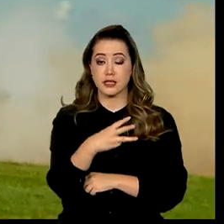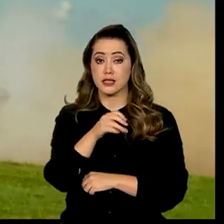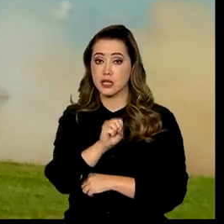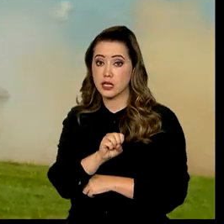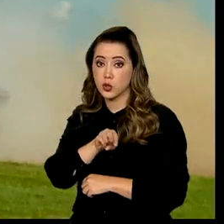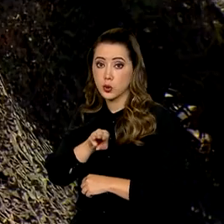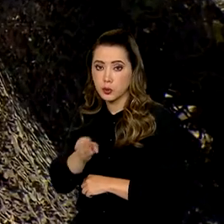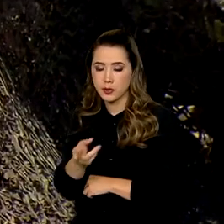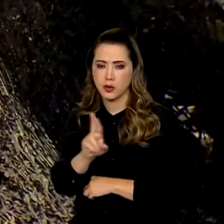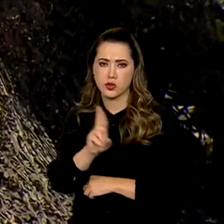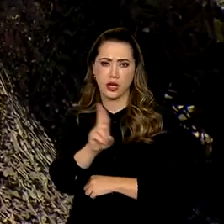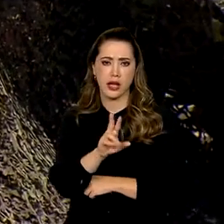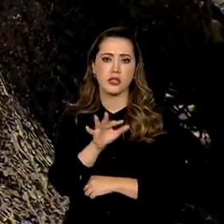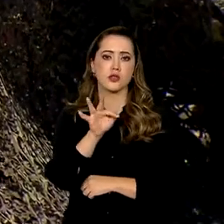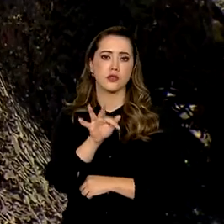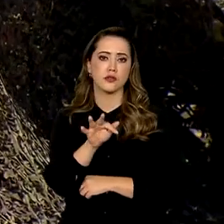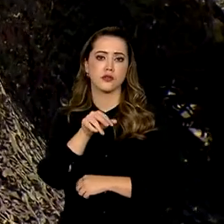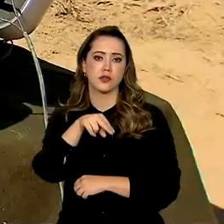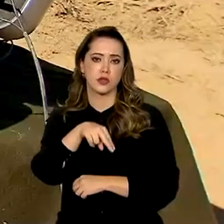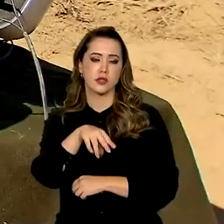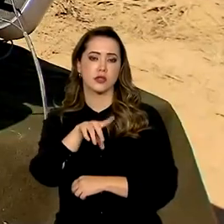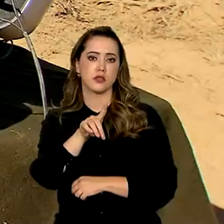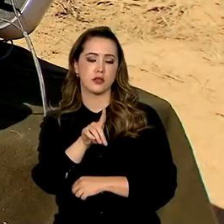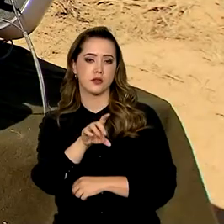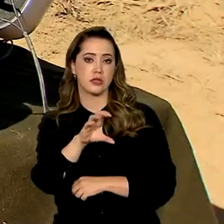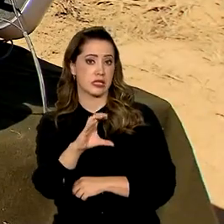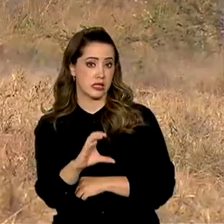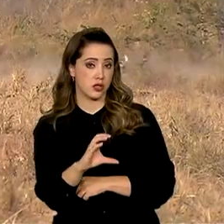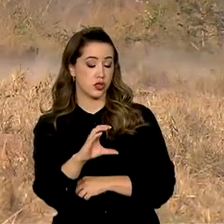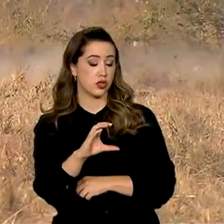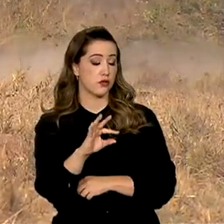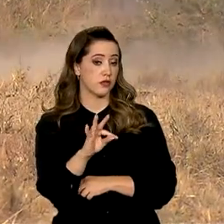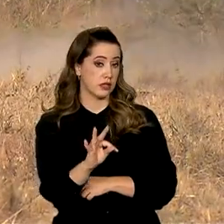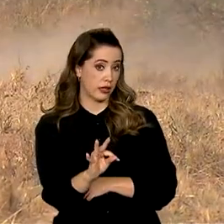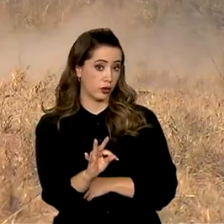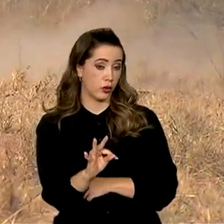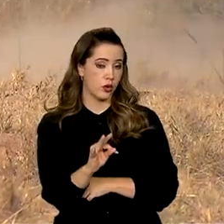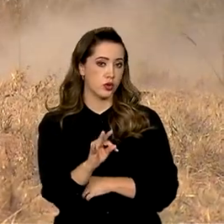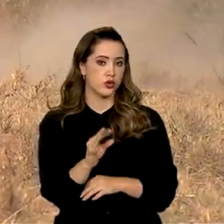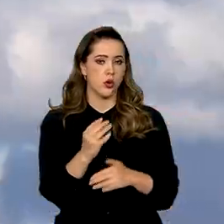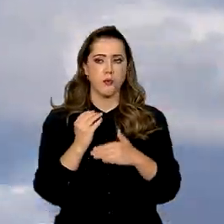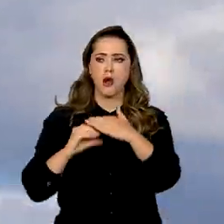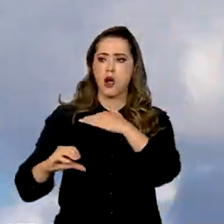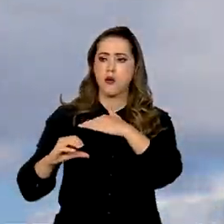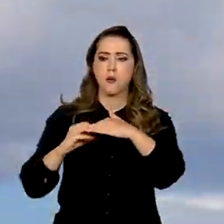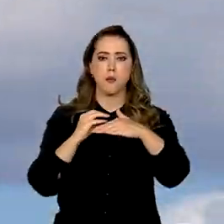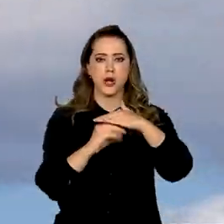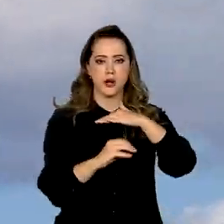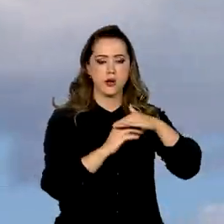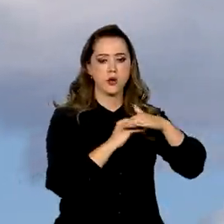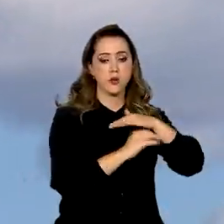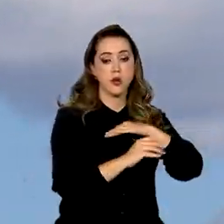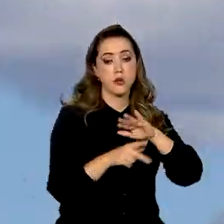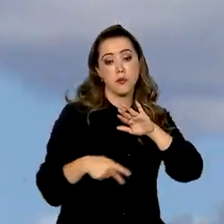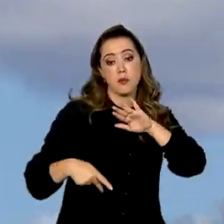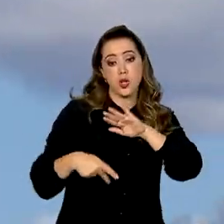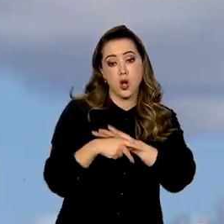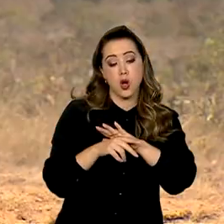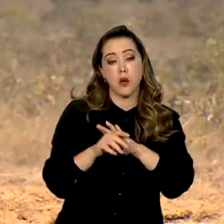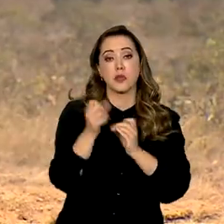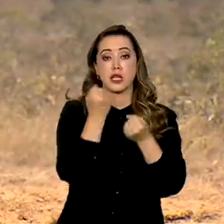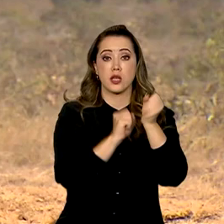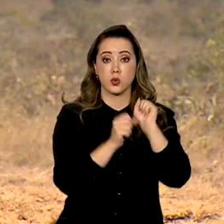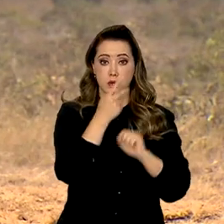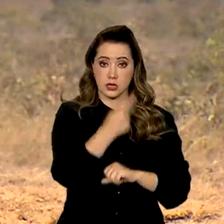Fundo Nacional de Desenvolvimento Científico e Tecnológico em dezenas de projetos da Indústria Nacional de